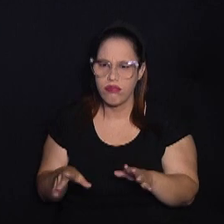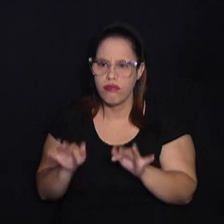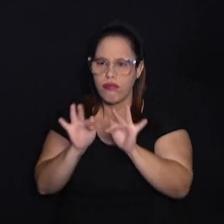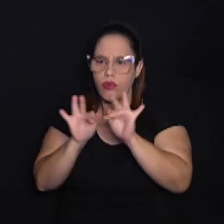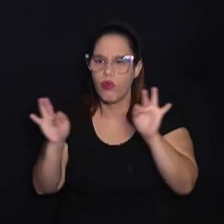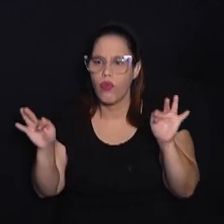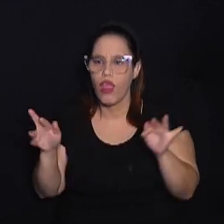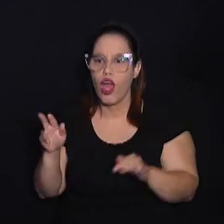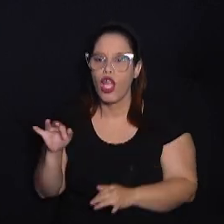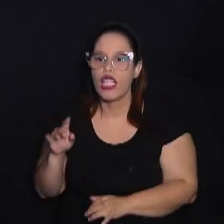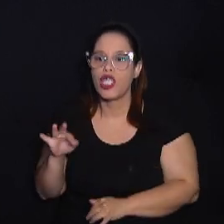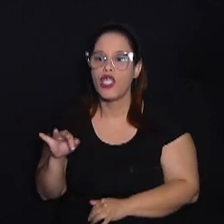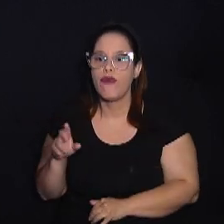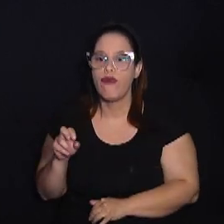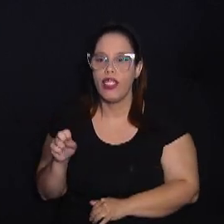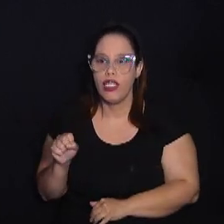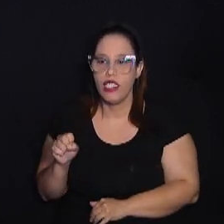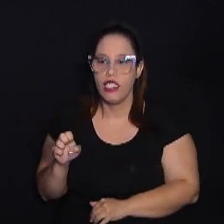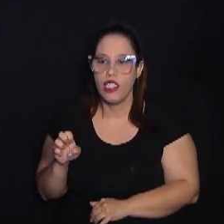frase do Steve Jobs.